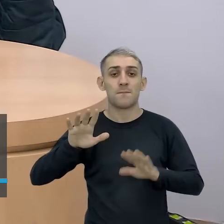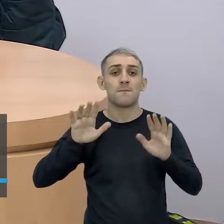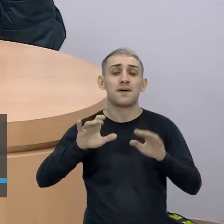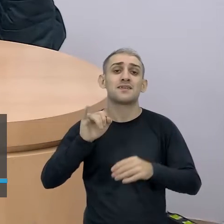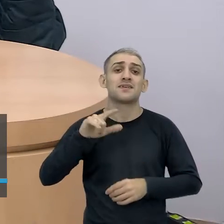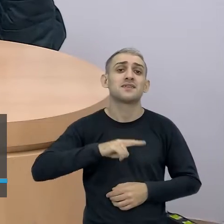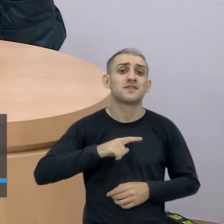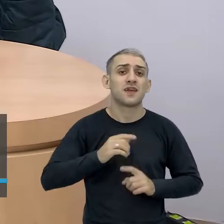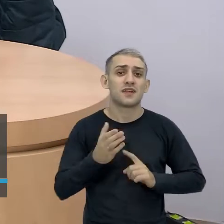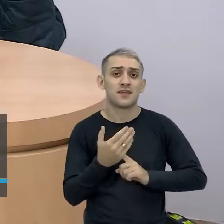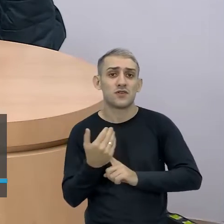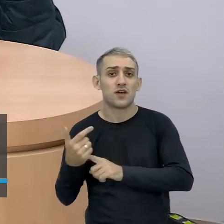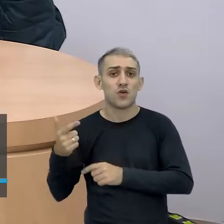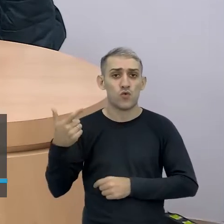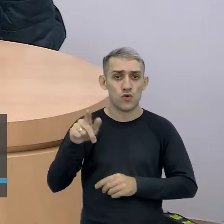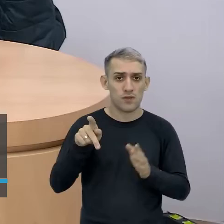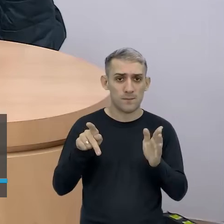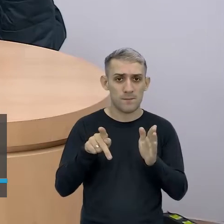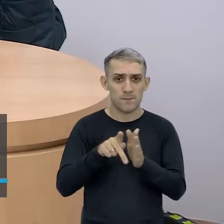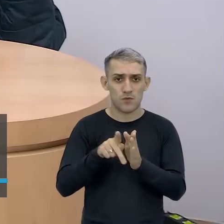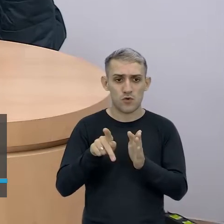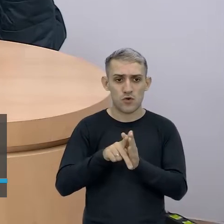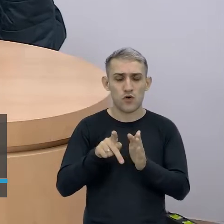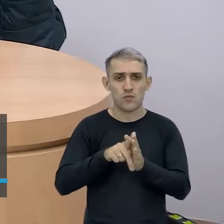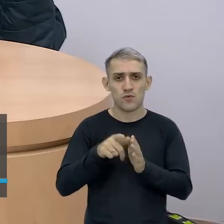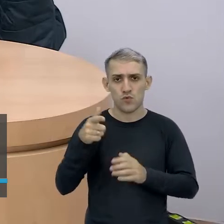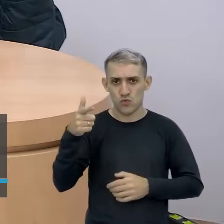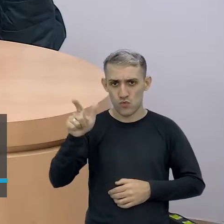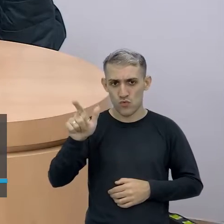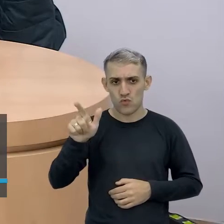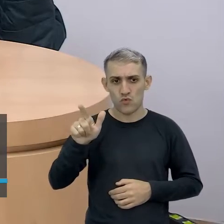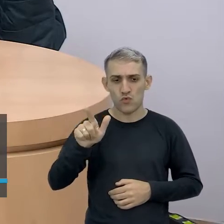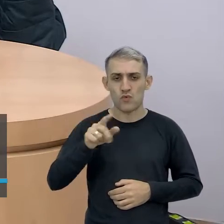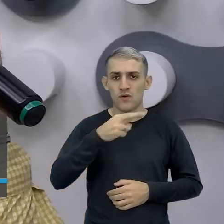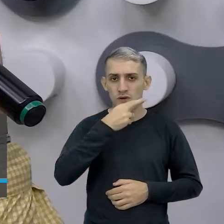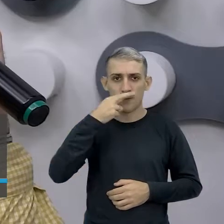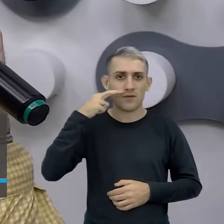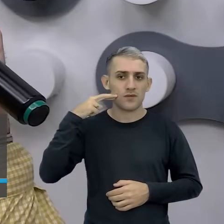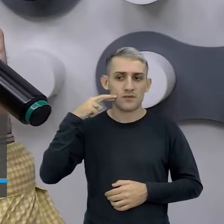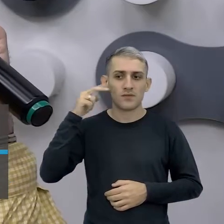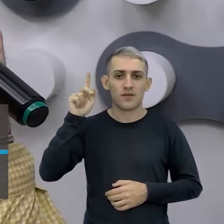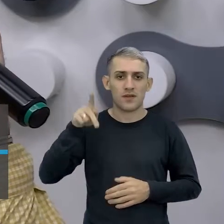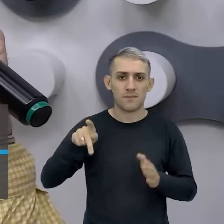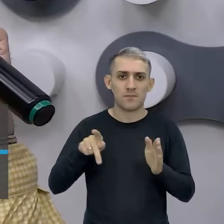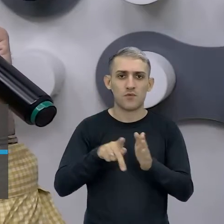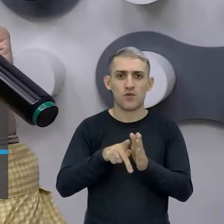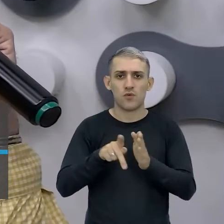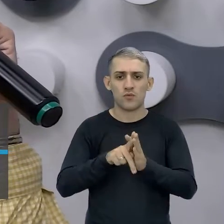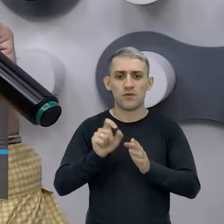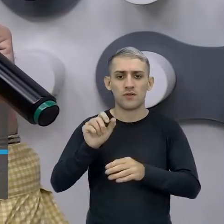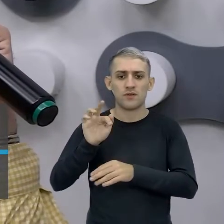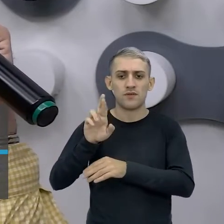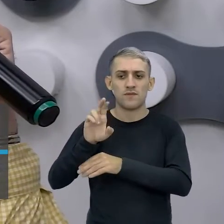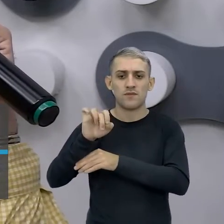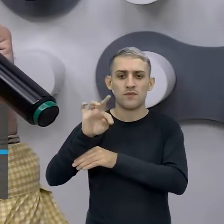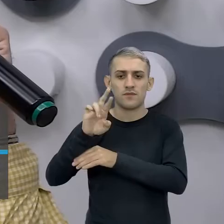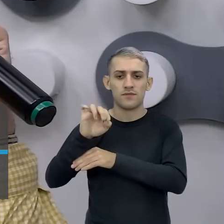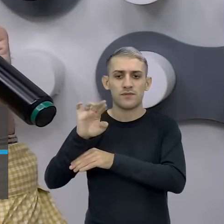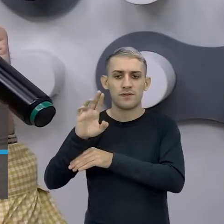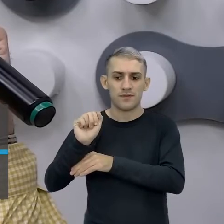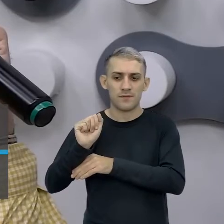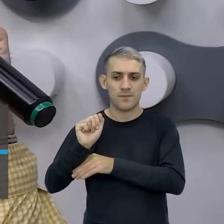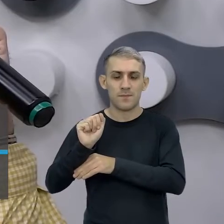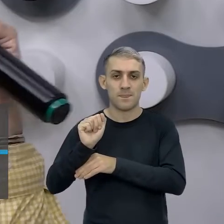a tecnologia aliada a capitais de bem de consumo, a Rússia ela fica numa fronteira.